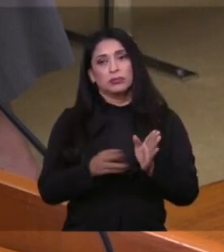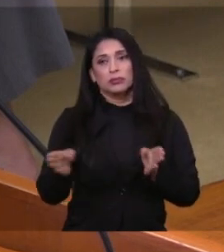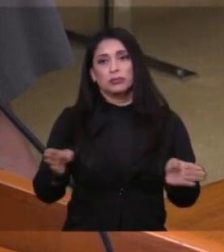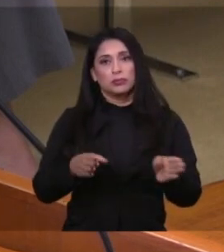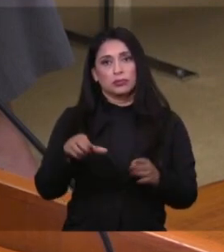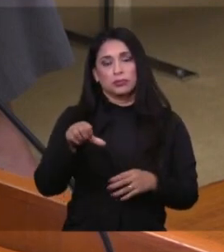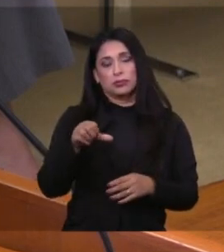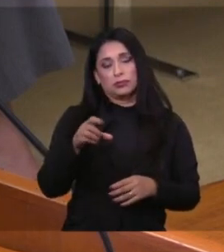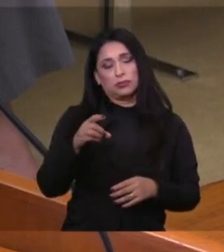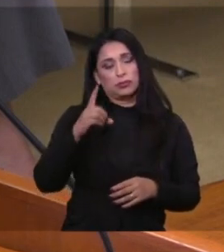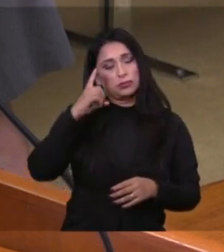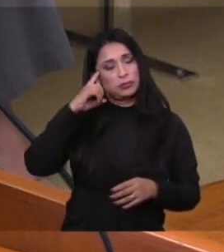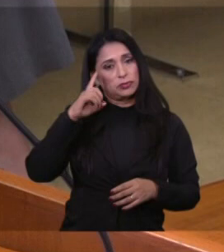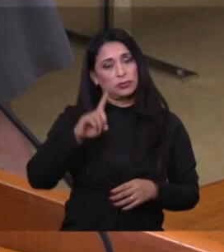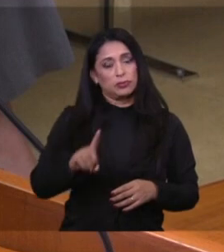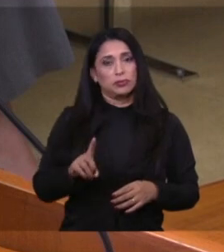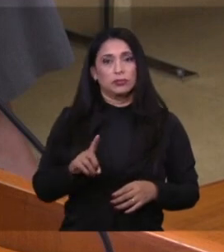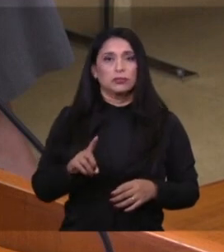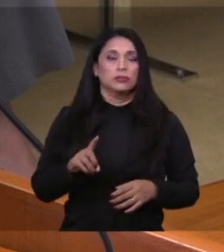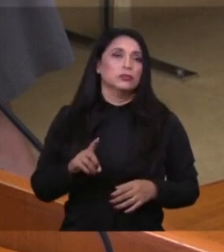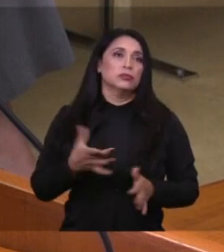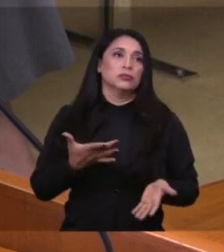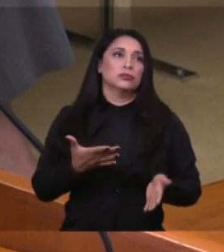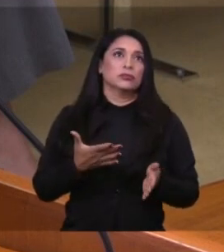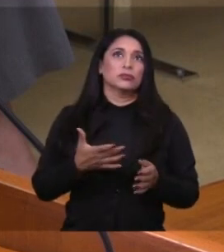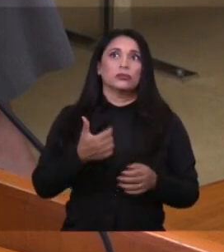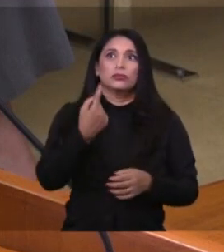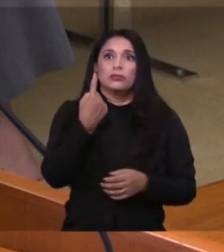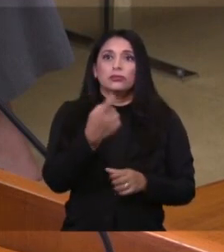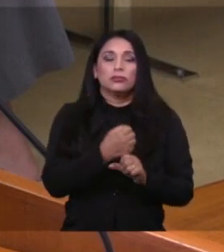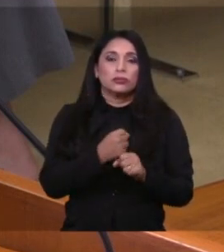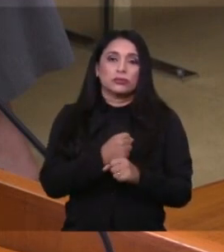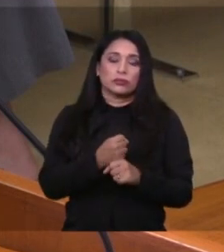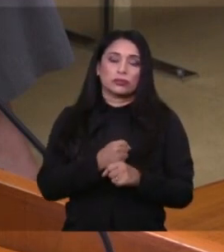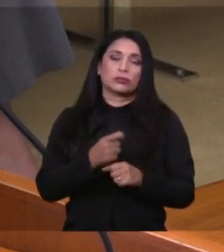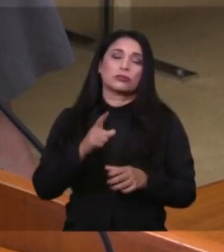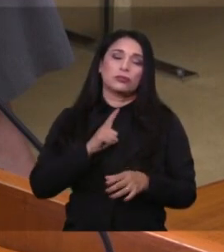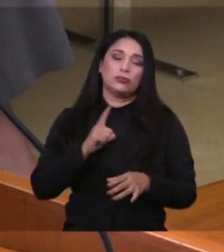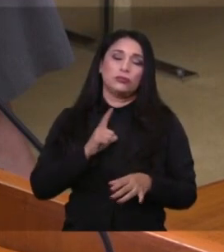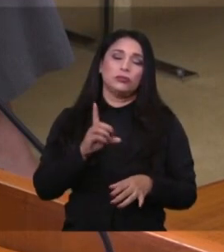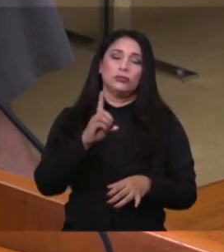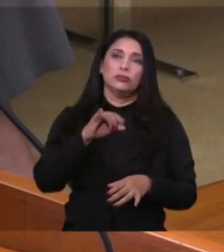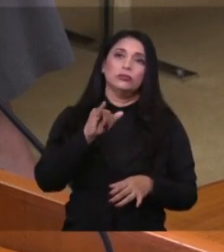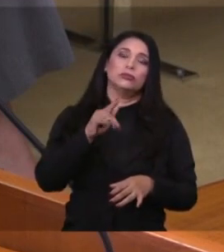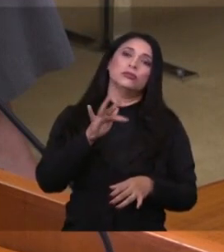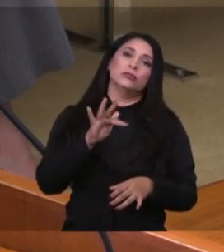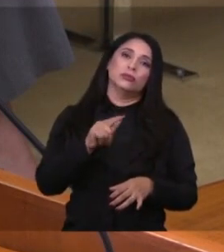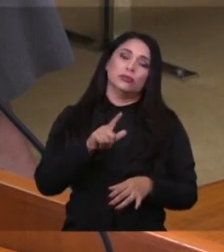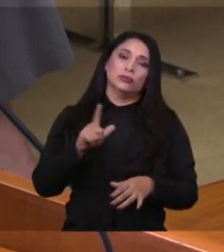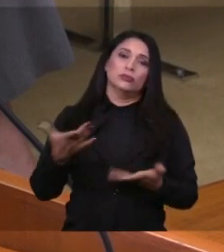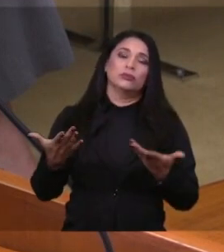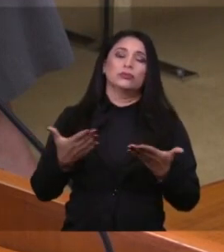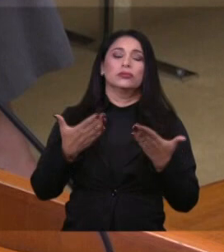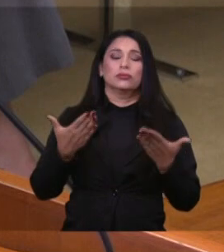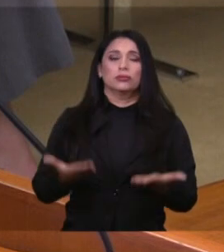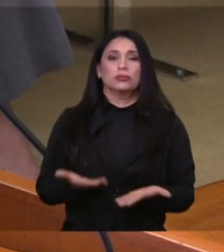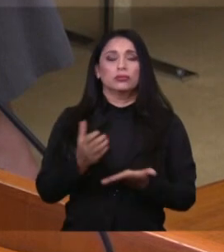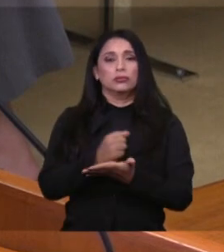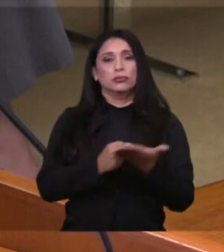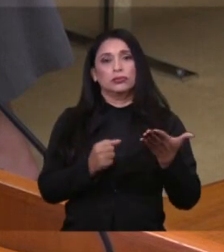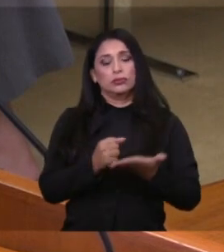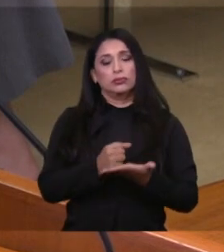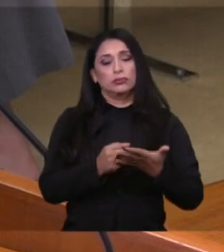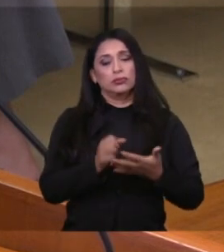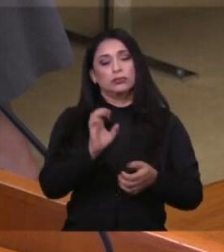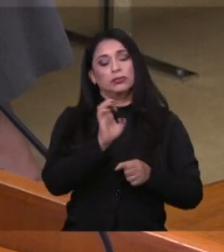muito menos de um ano, como defendem alguns contribuintes, a cobrança do DIFAL. Então, com base nessas razões, os Estados da